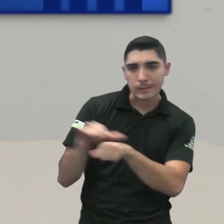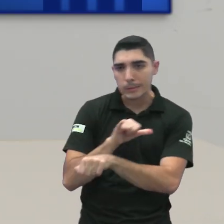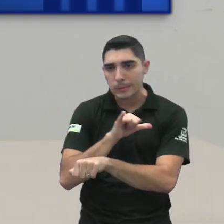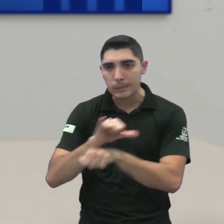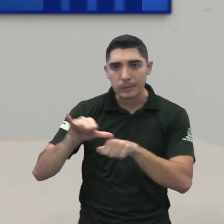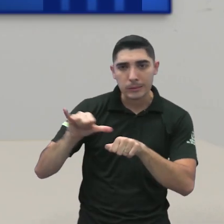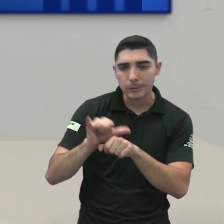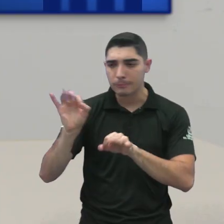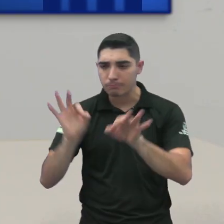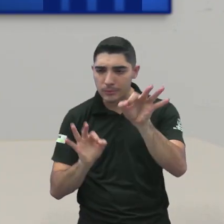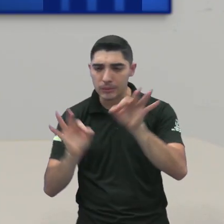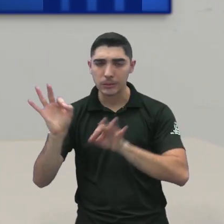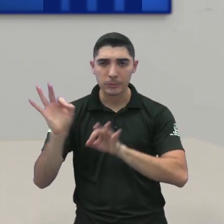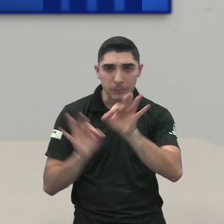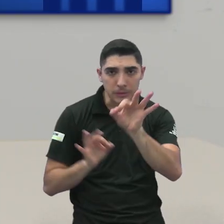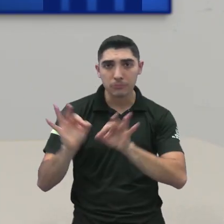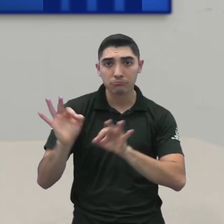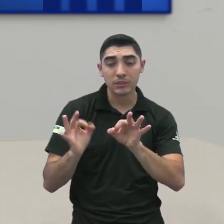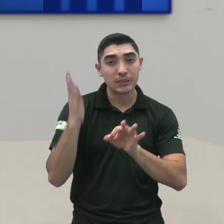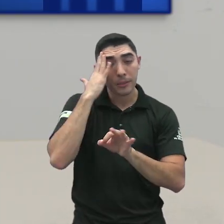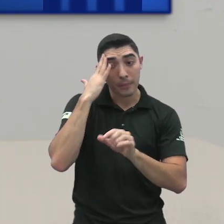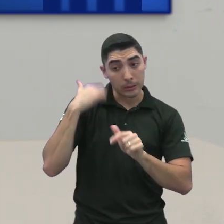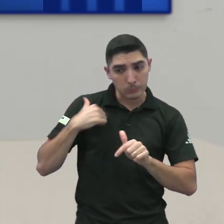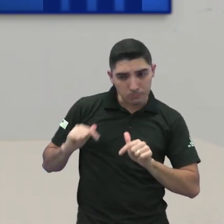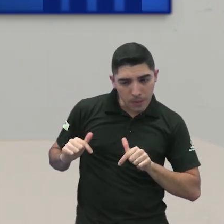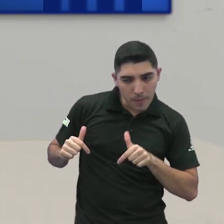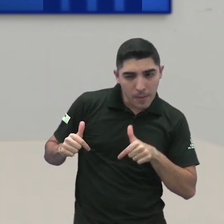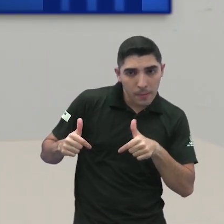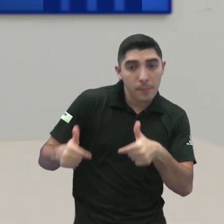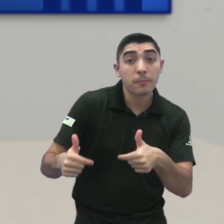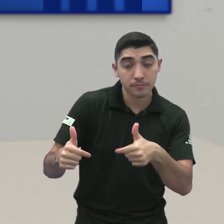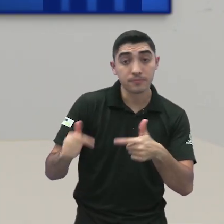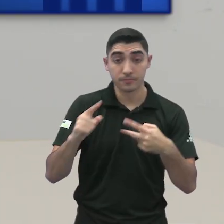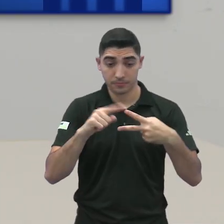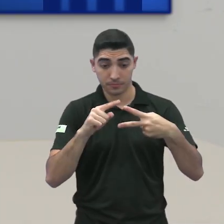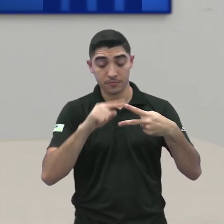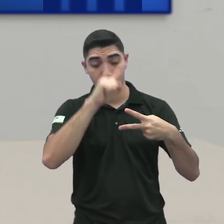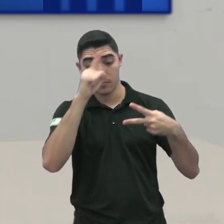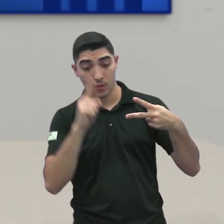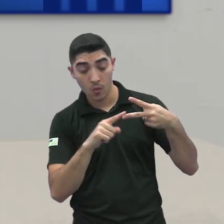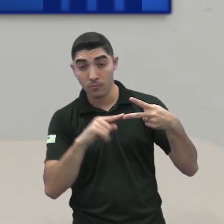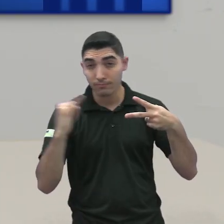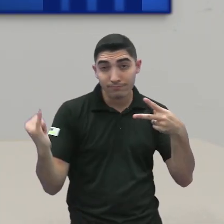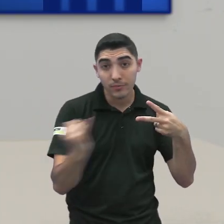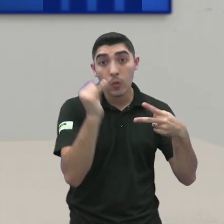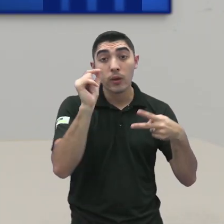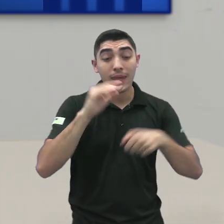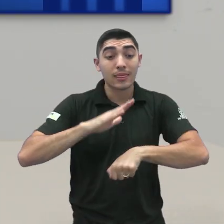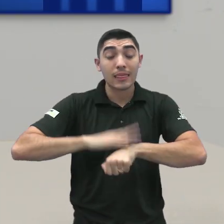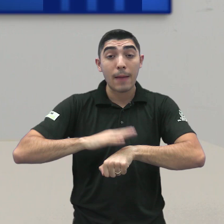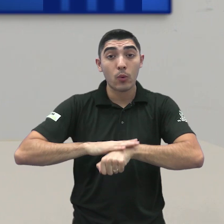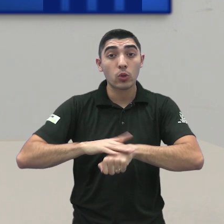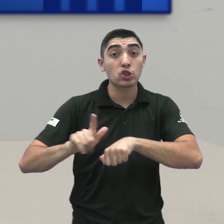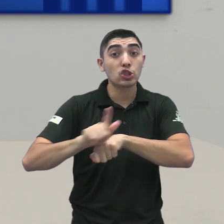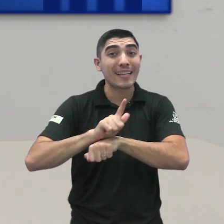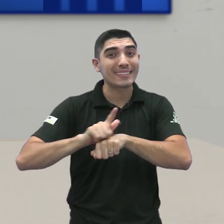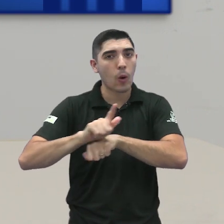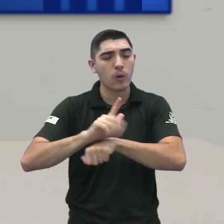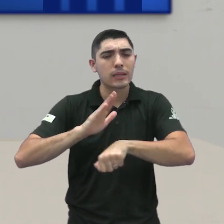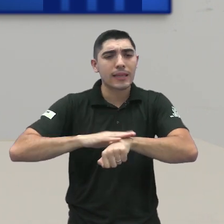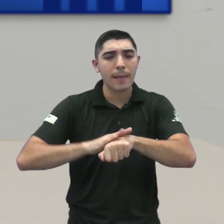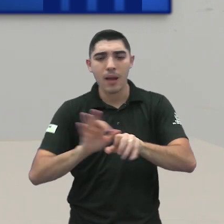vai chegar e como você vai medir o seu desempenho até lá. Outro ponto fundamental é a gestão do